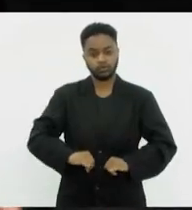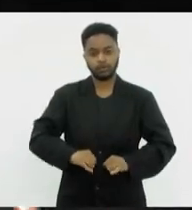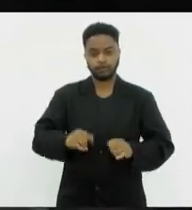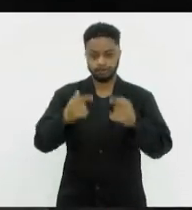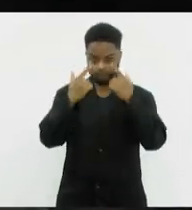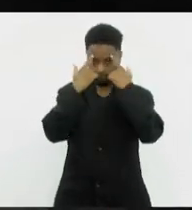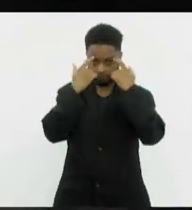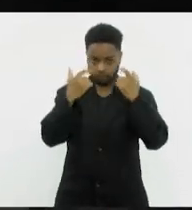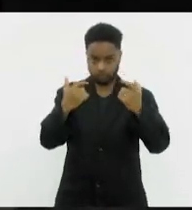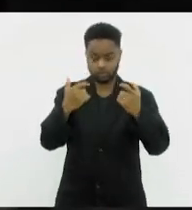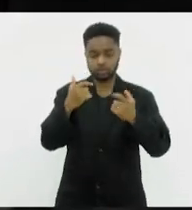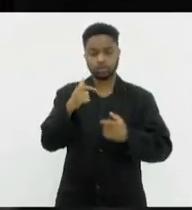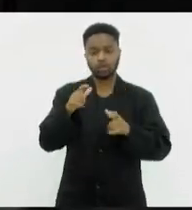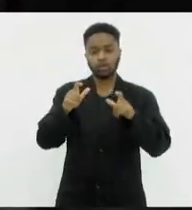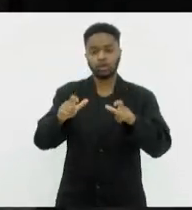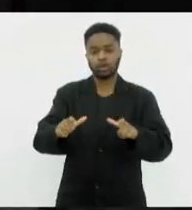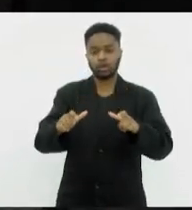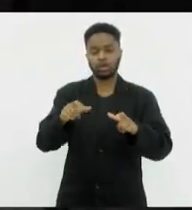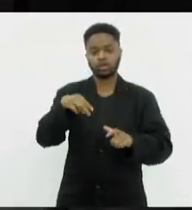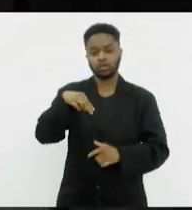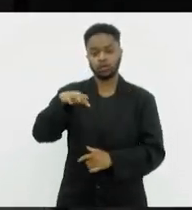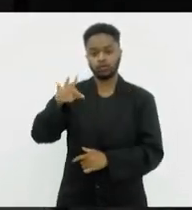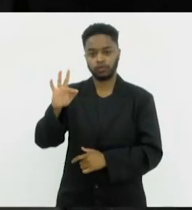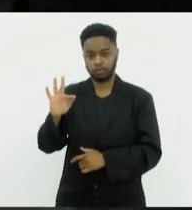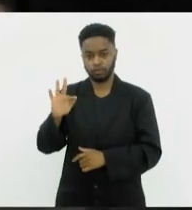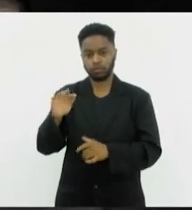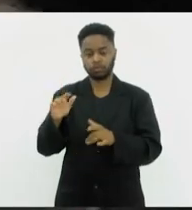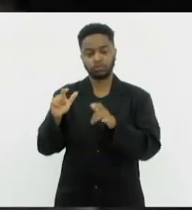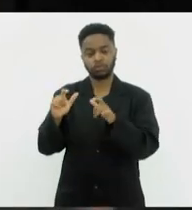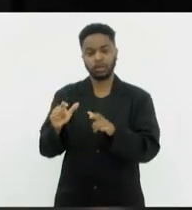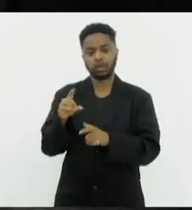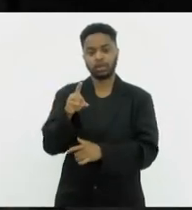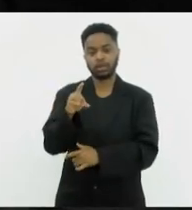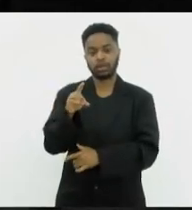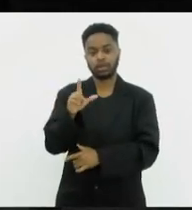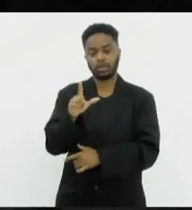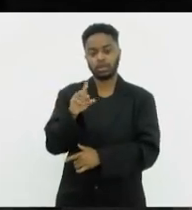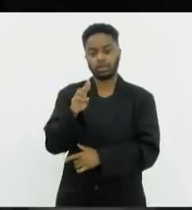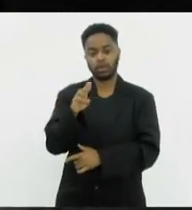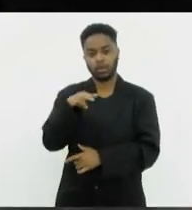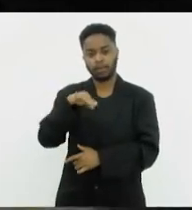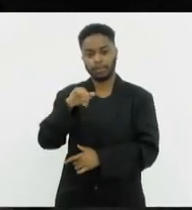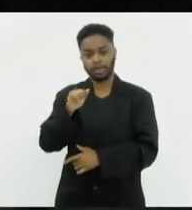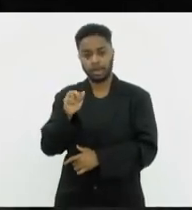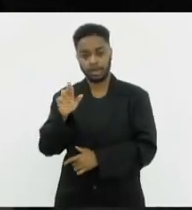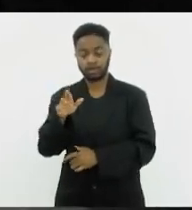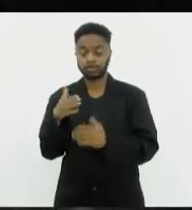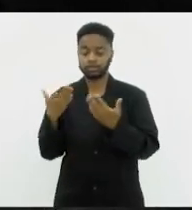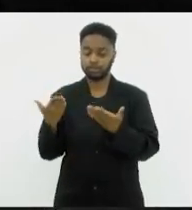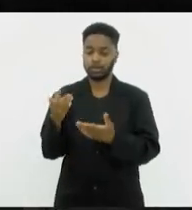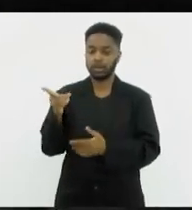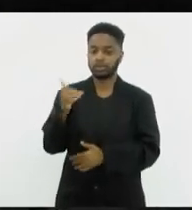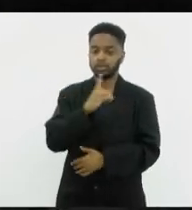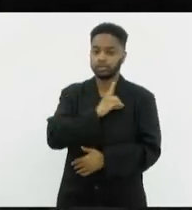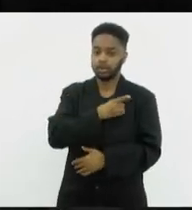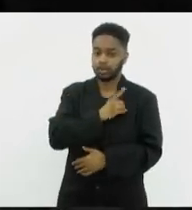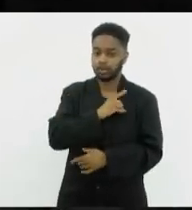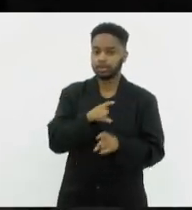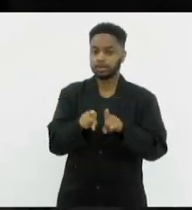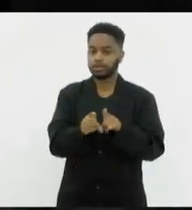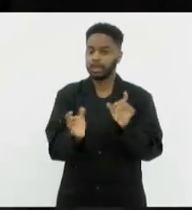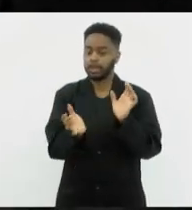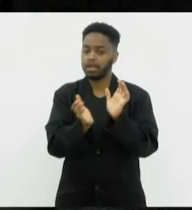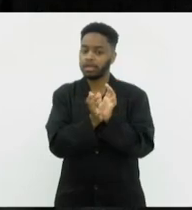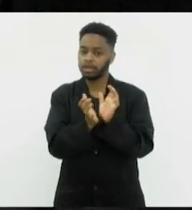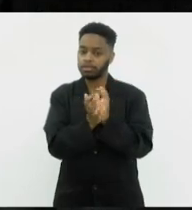no distrito de Lumiar. E tanto a doutora Rita, delegada, como a equipe toda da